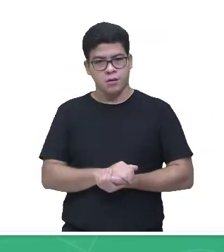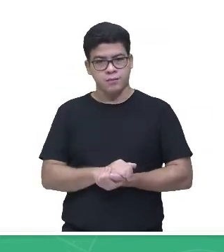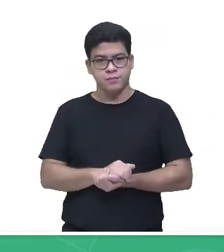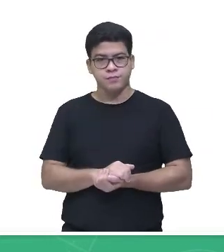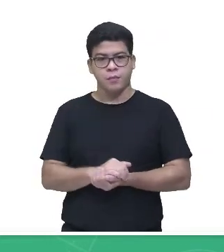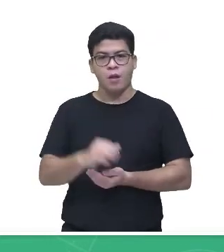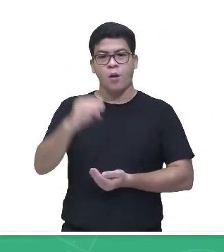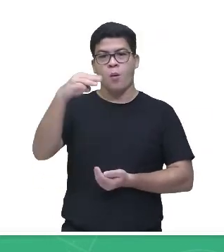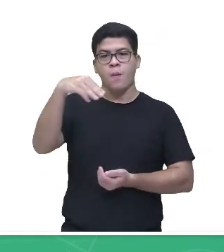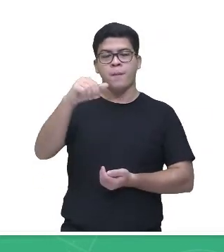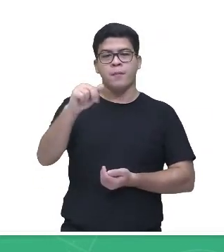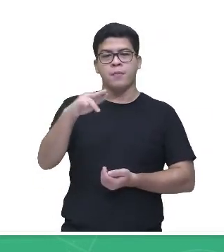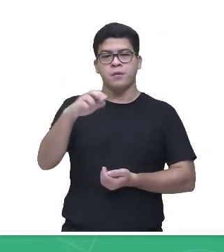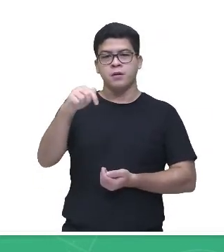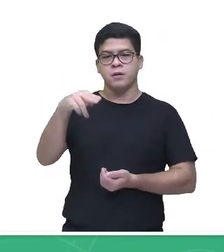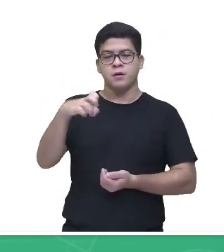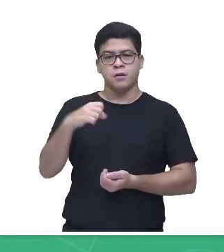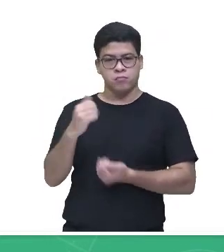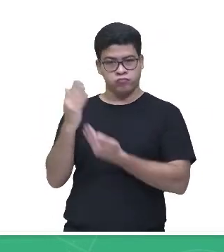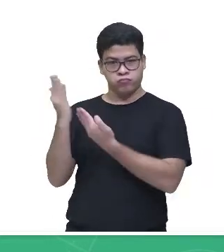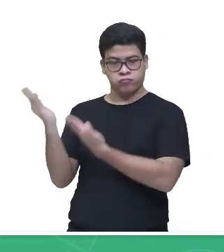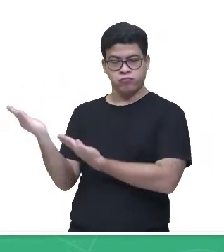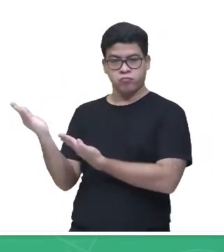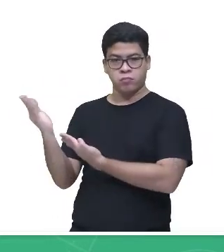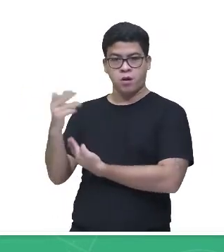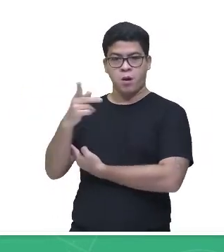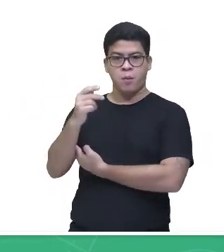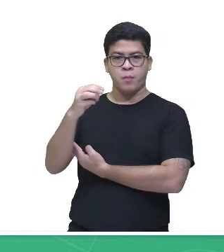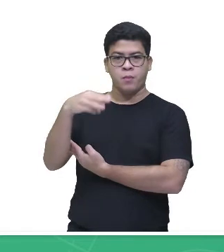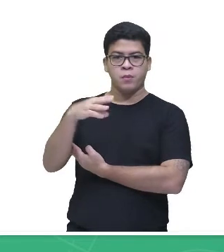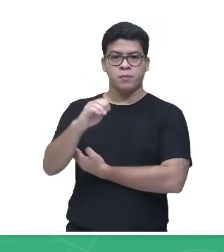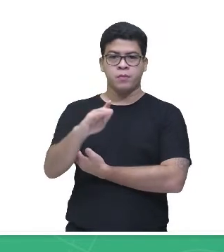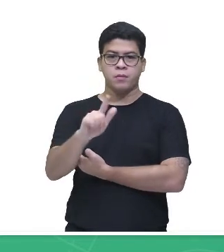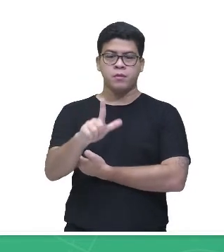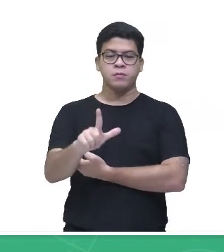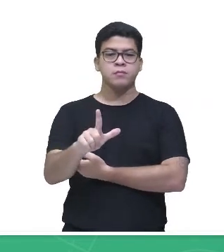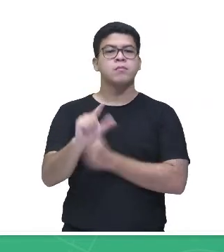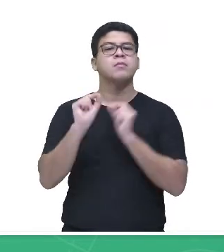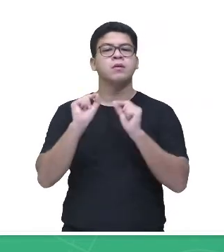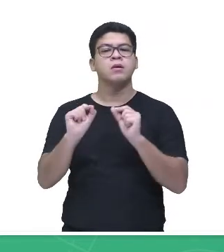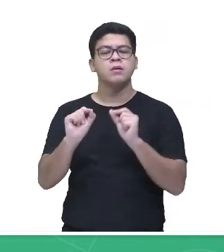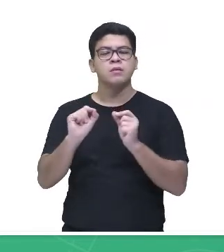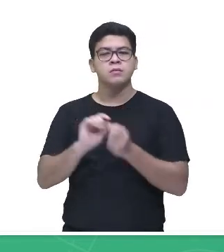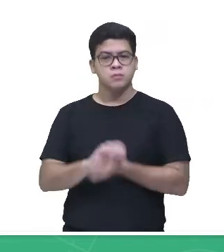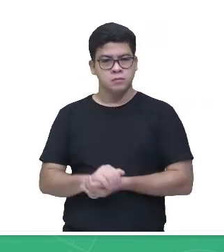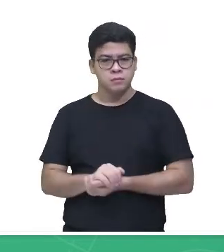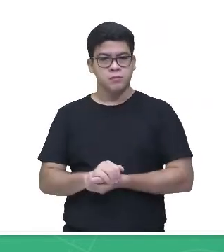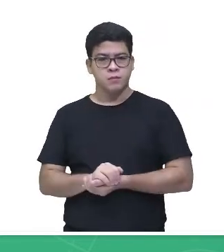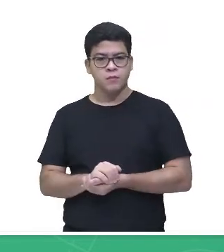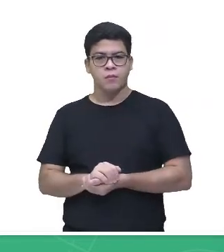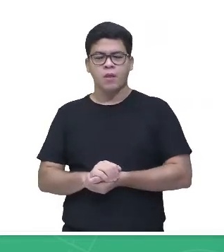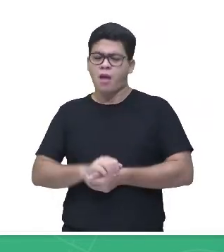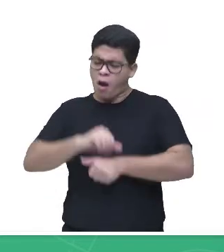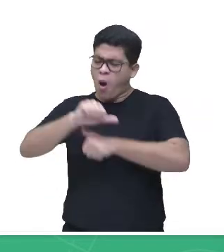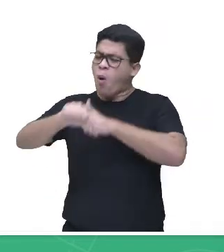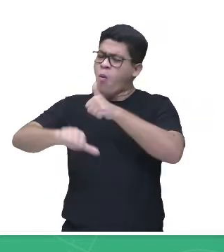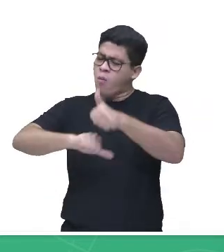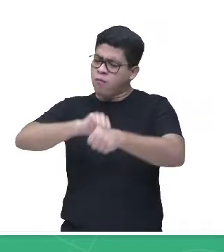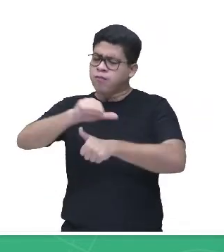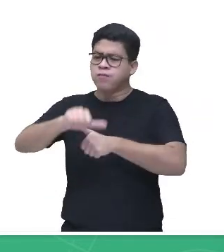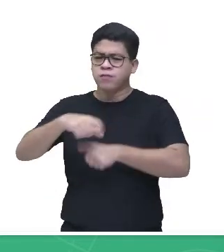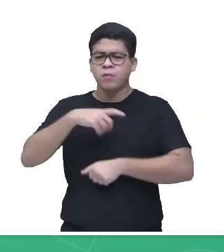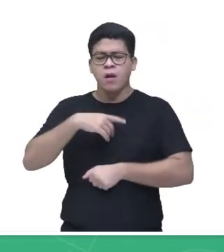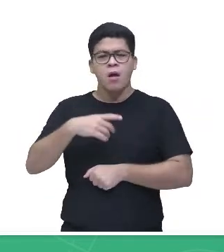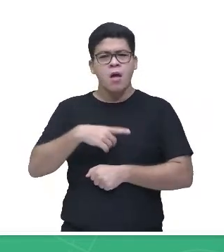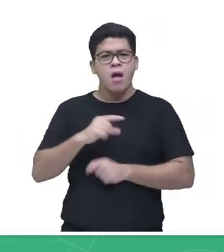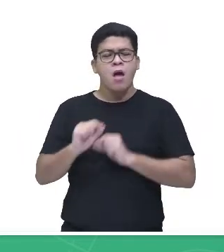vocês foi o primeiro-ministro de Portugal, Marquês de Pombal. Ele vai trazer grandes mudanças para Portugal. Ele vai